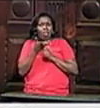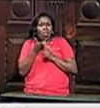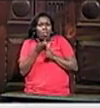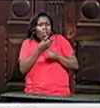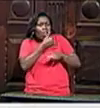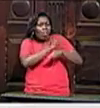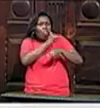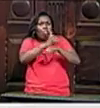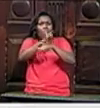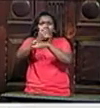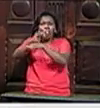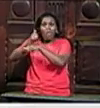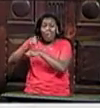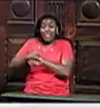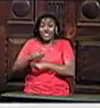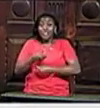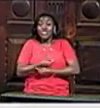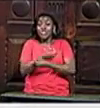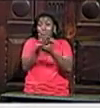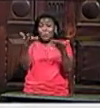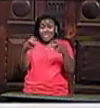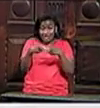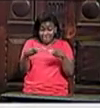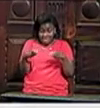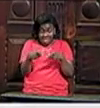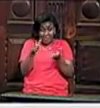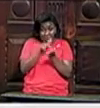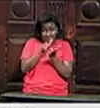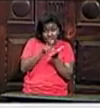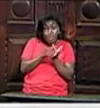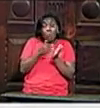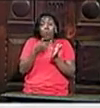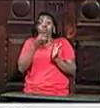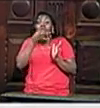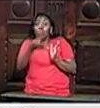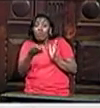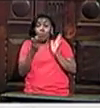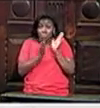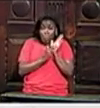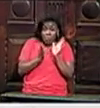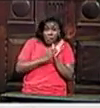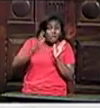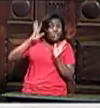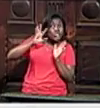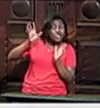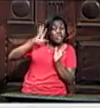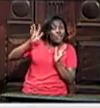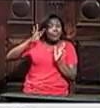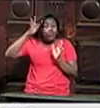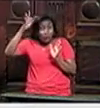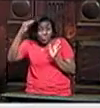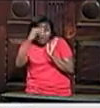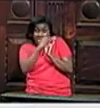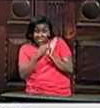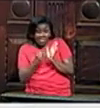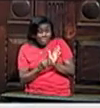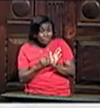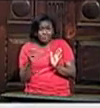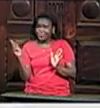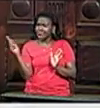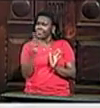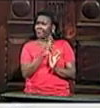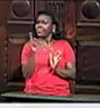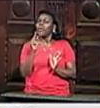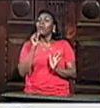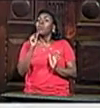distribuição não de panfletos sobre propostas e idéias enfim é perspectivas sobre o futuro de niterói